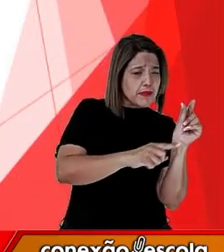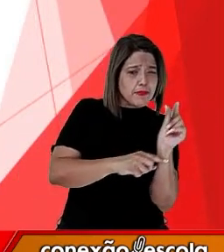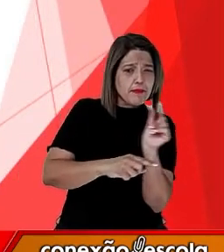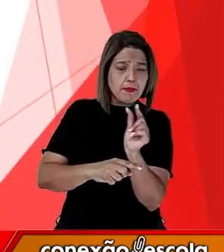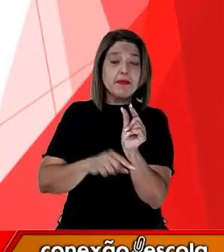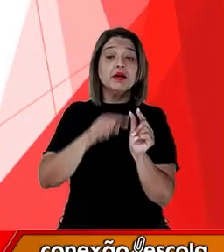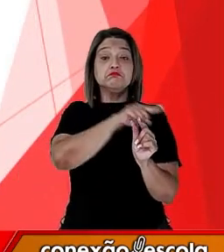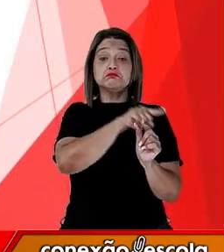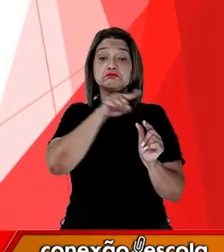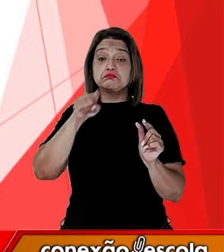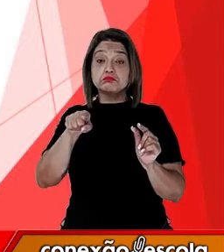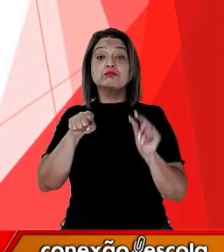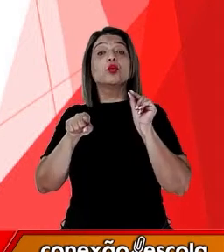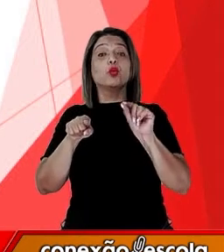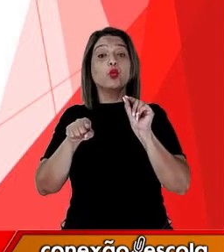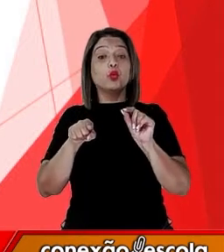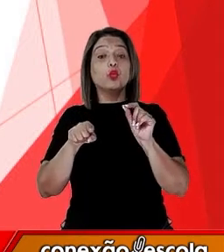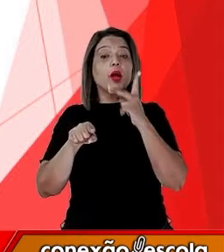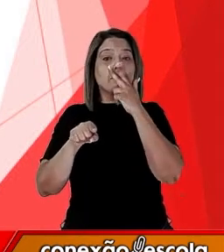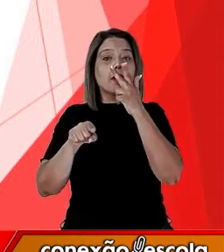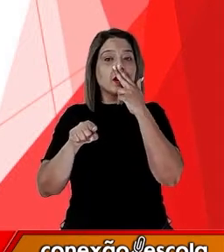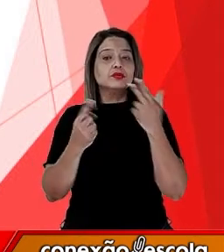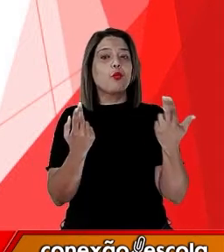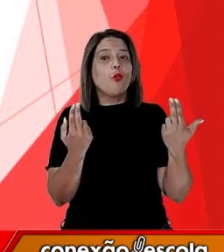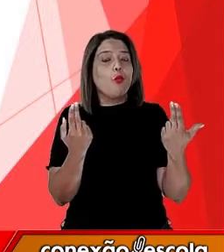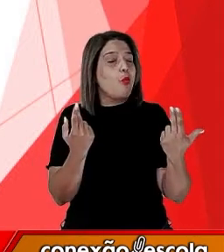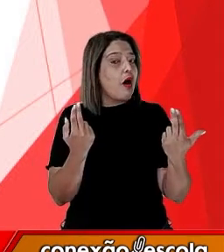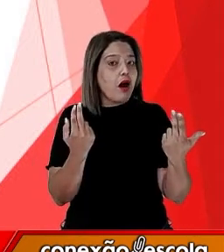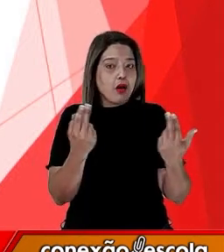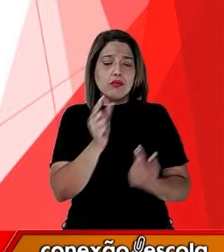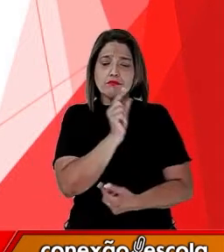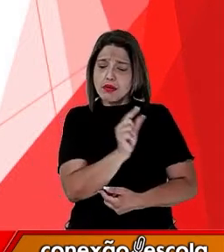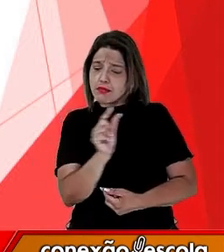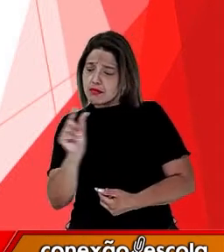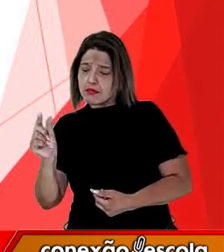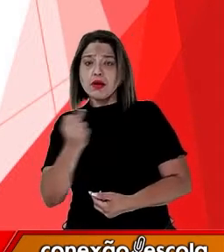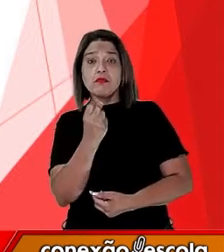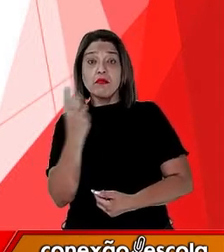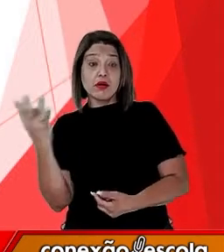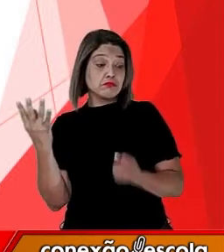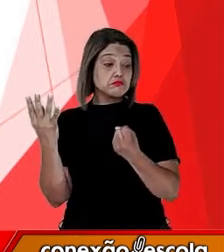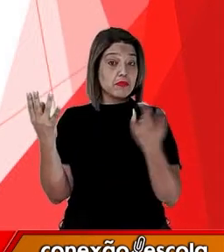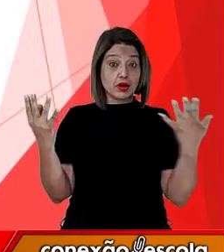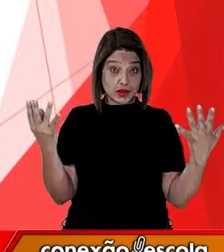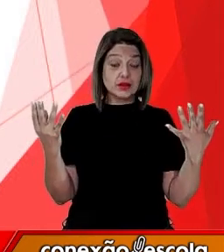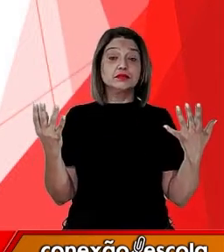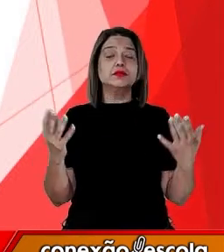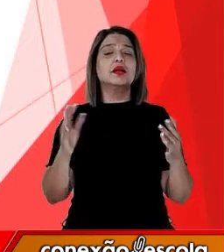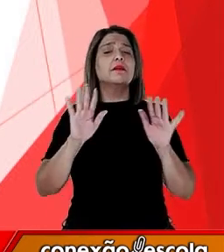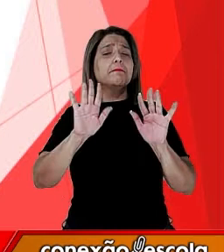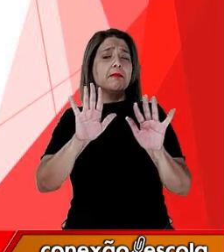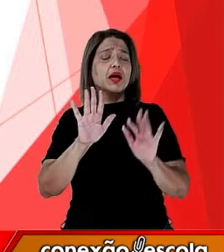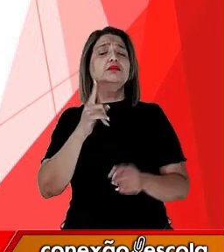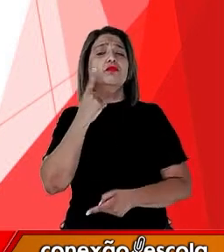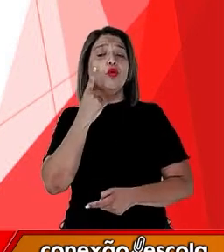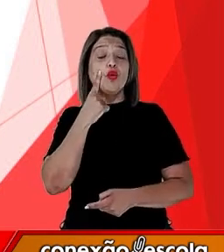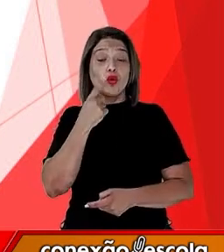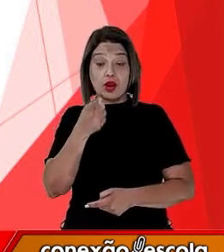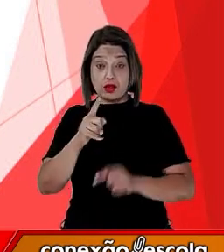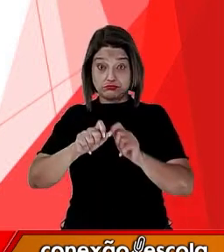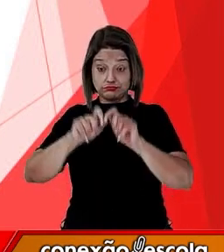você vai perceber que a quantidade é exatamente a mesma. Só que, nitidamente, a